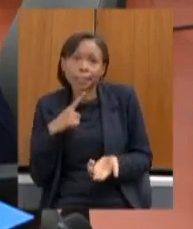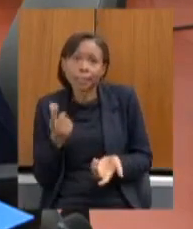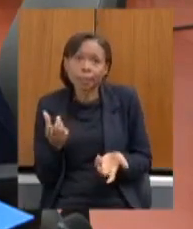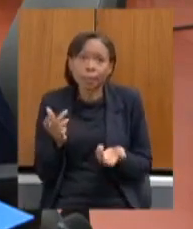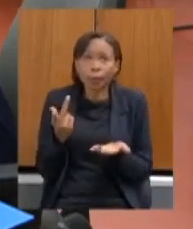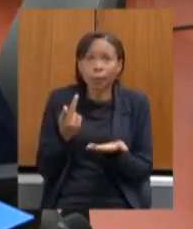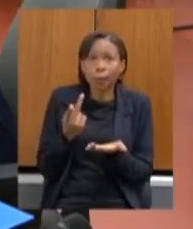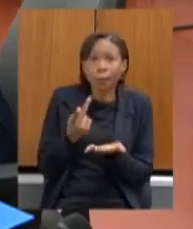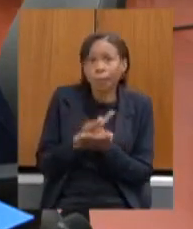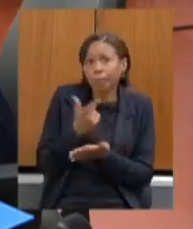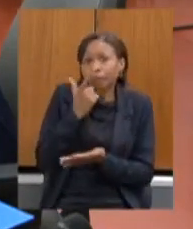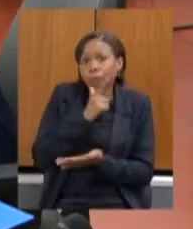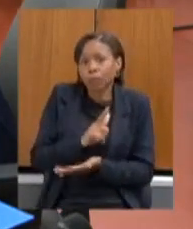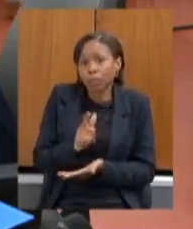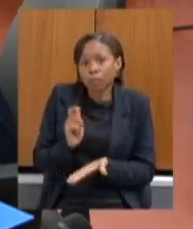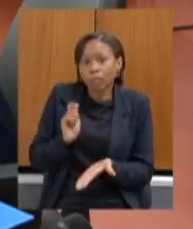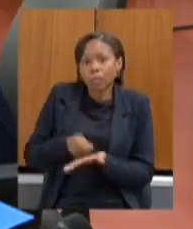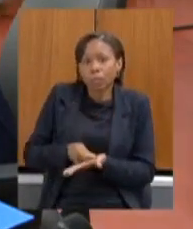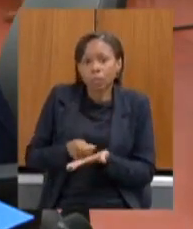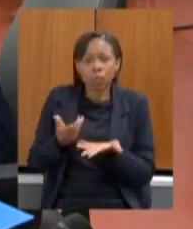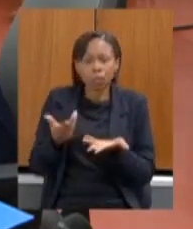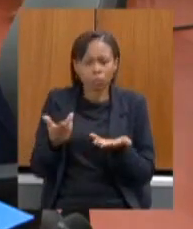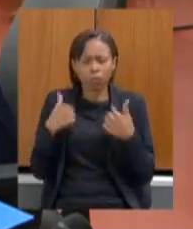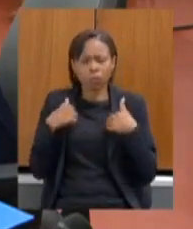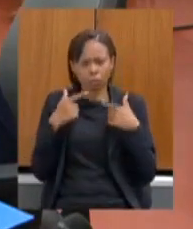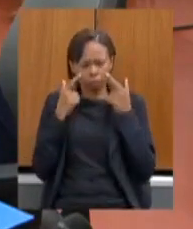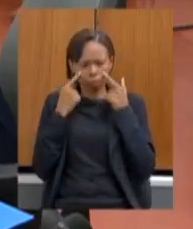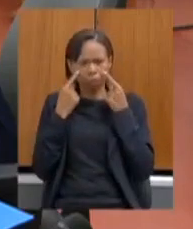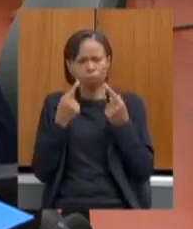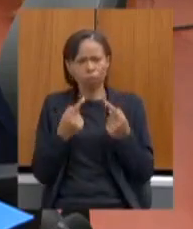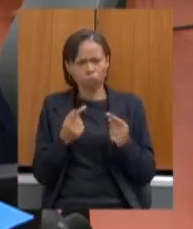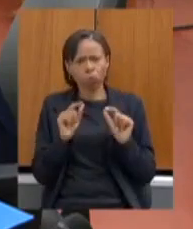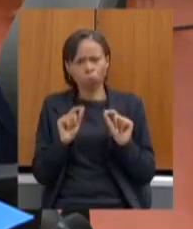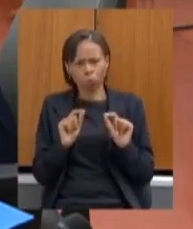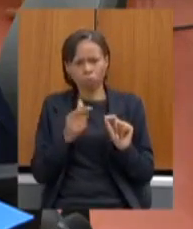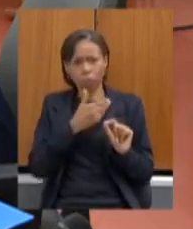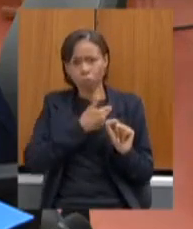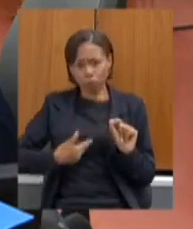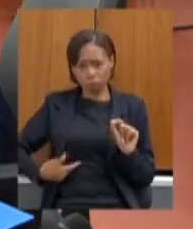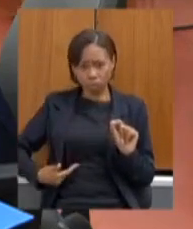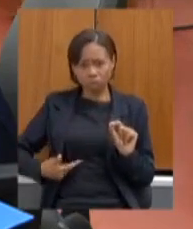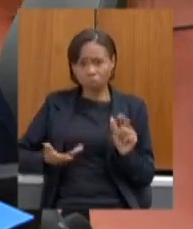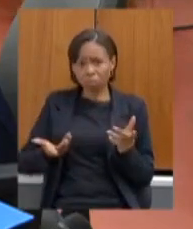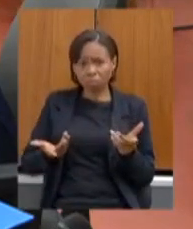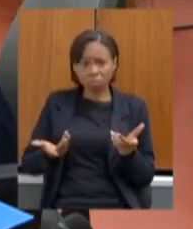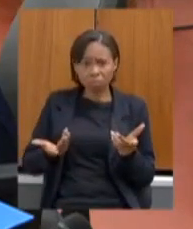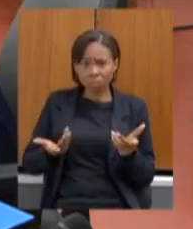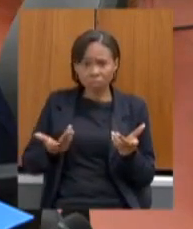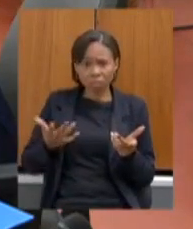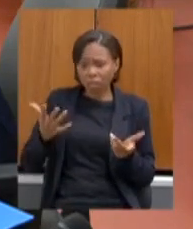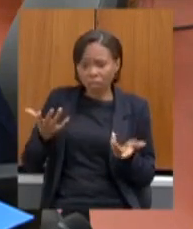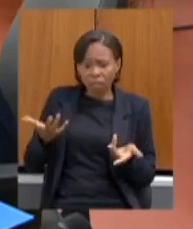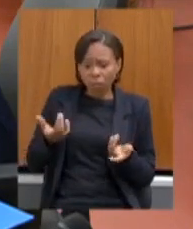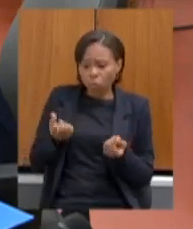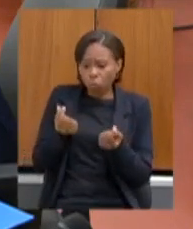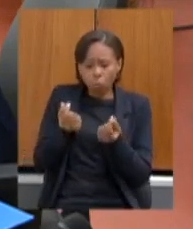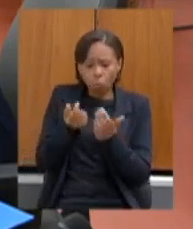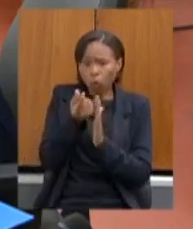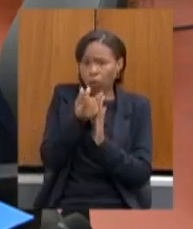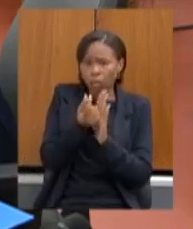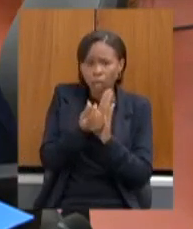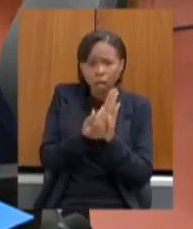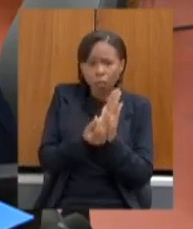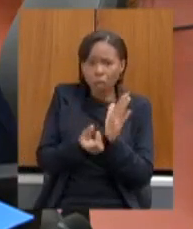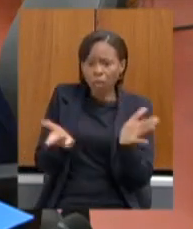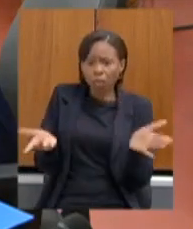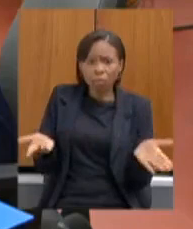O que eu tenho observado é que o governo tem tratado o orçamento de uma forma completamente discricionária. A